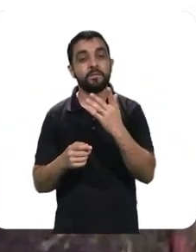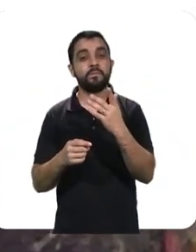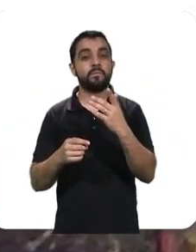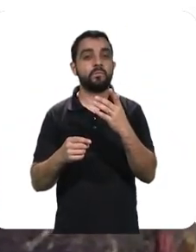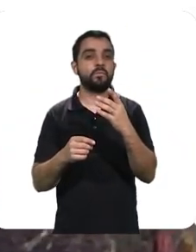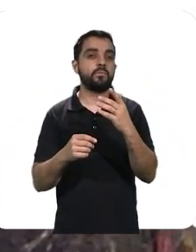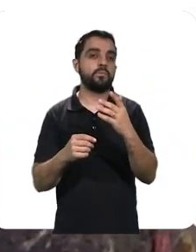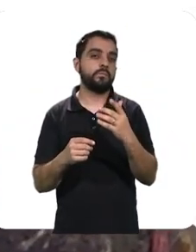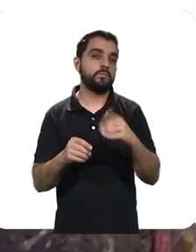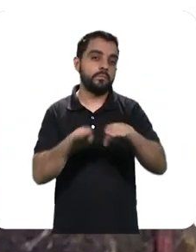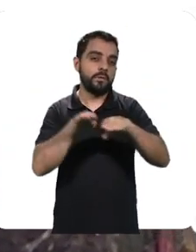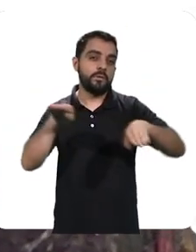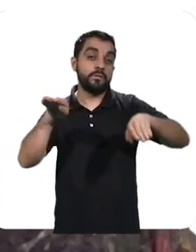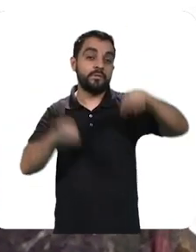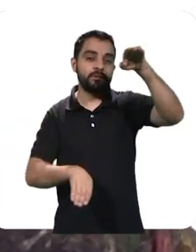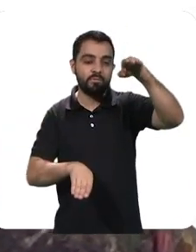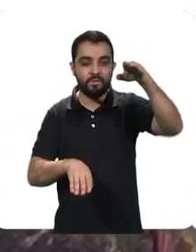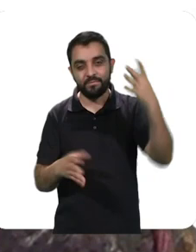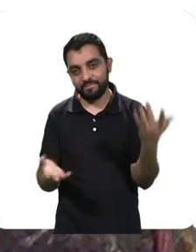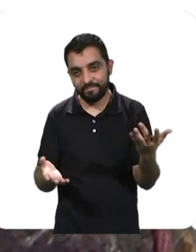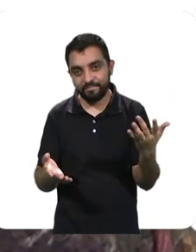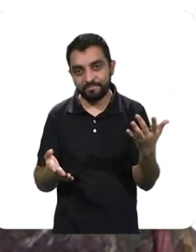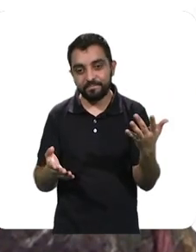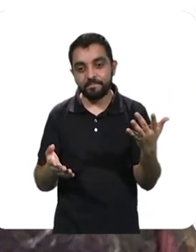país desigual como o Brasil,